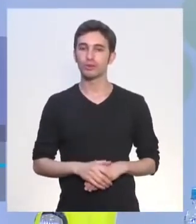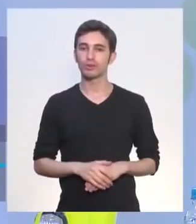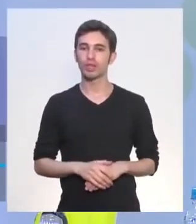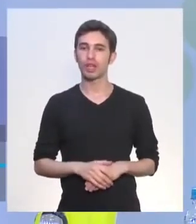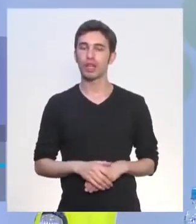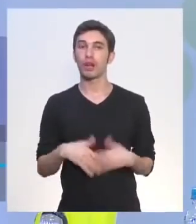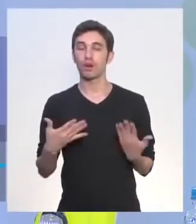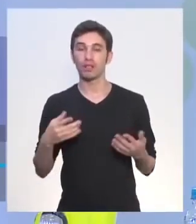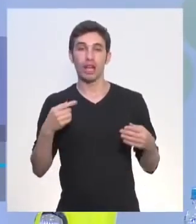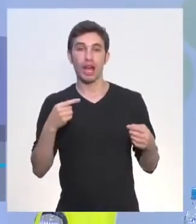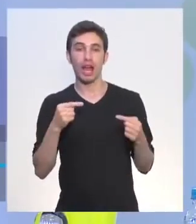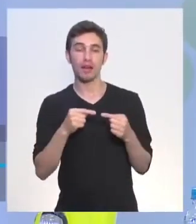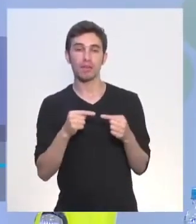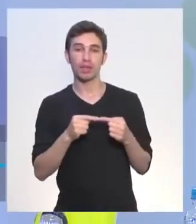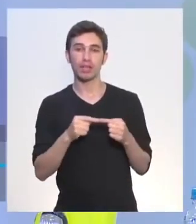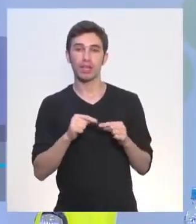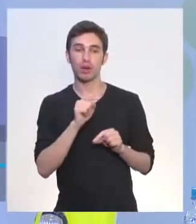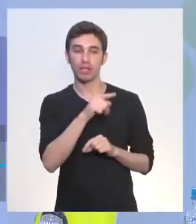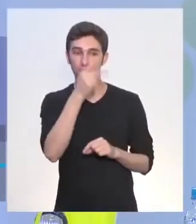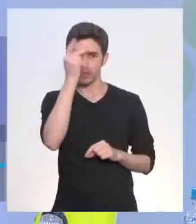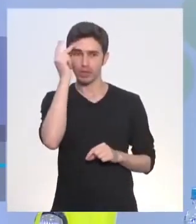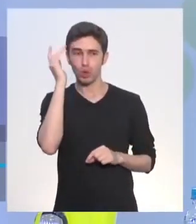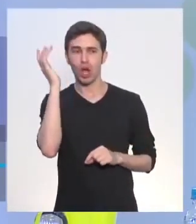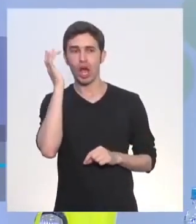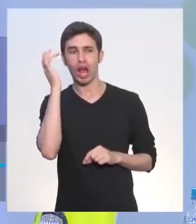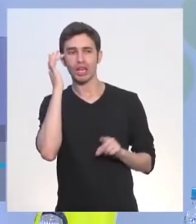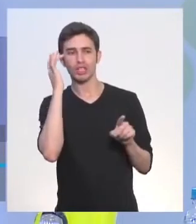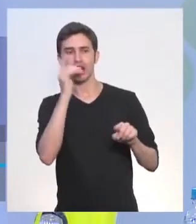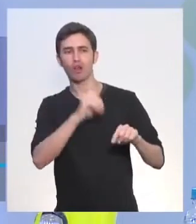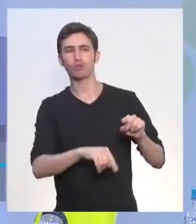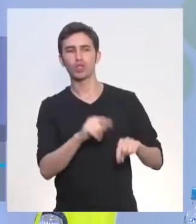tem uma opinião sobre um determinado assunto.